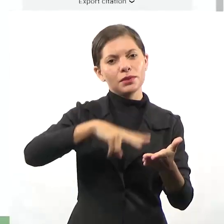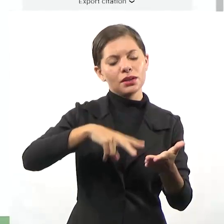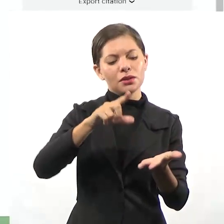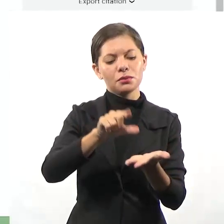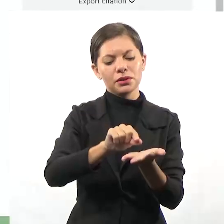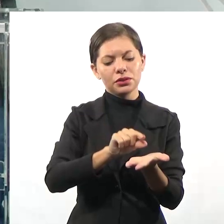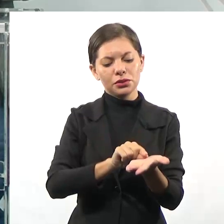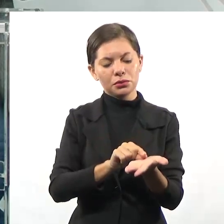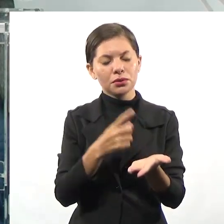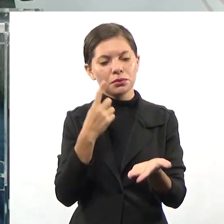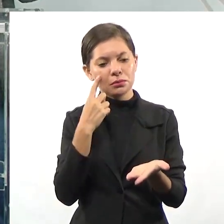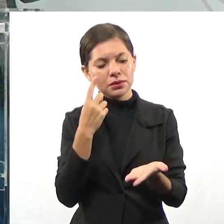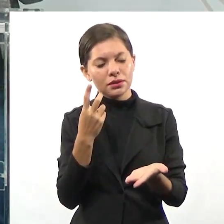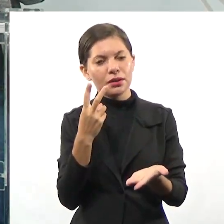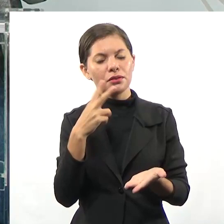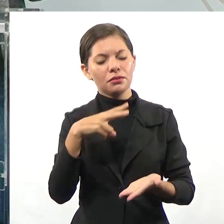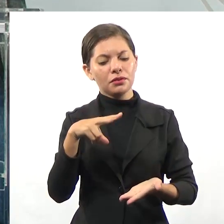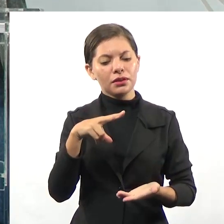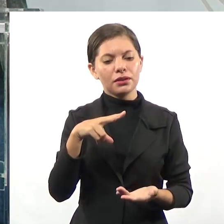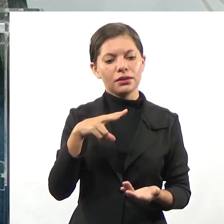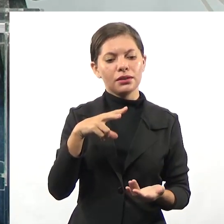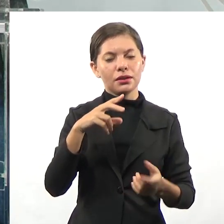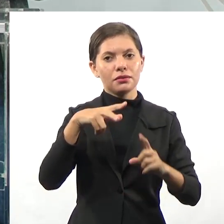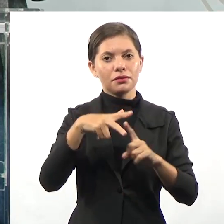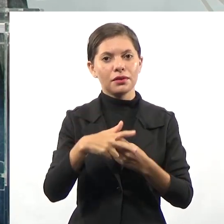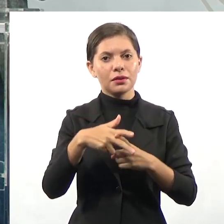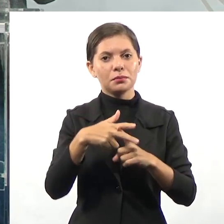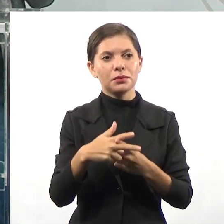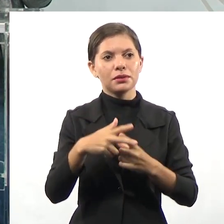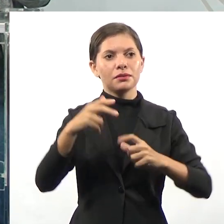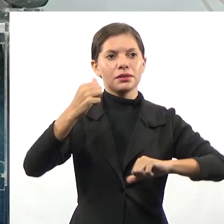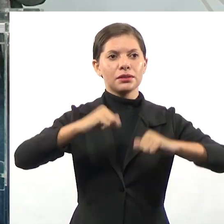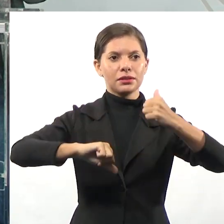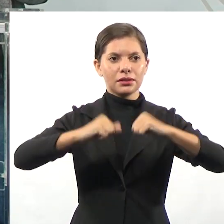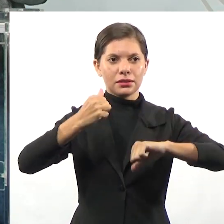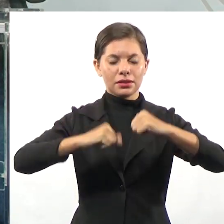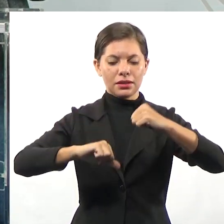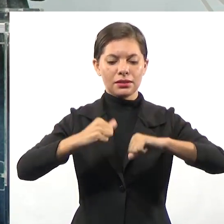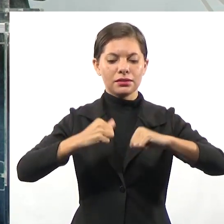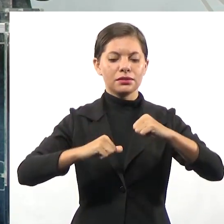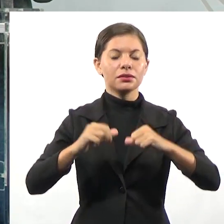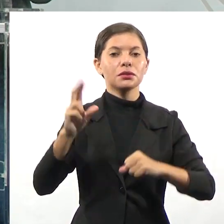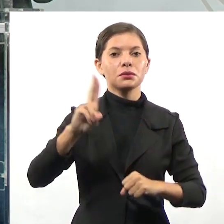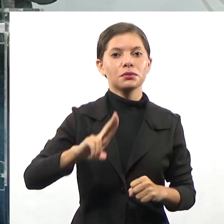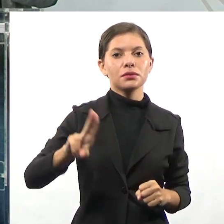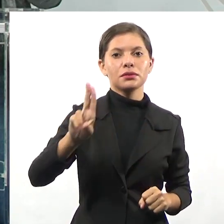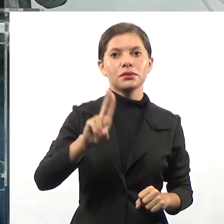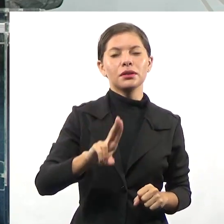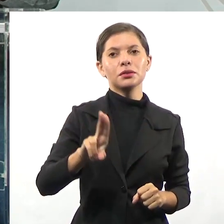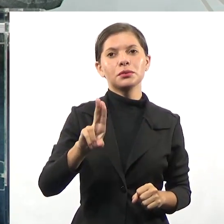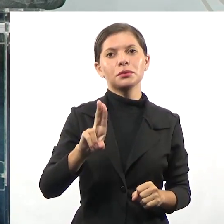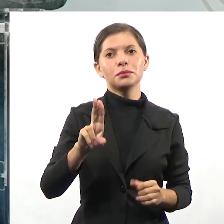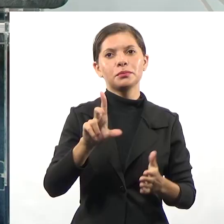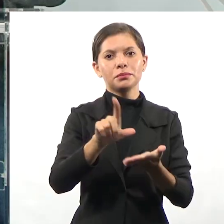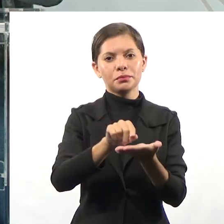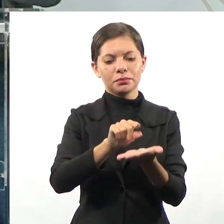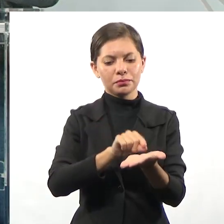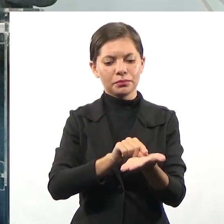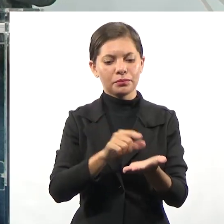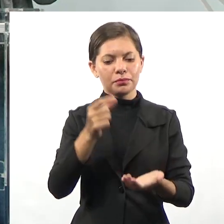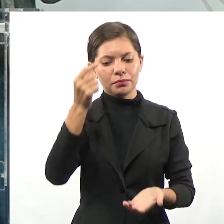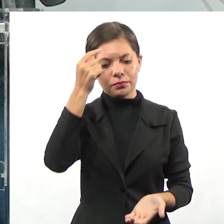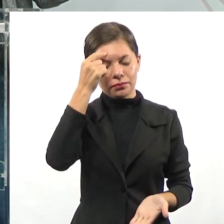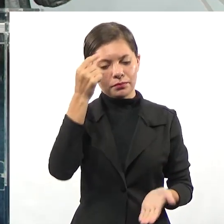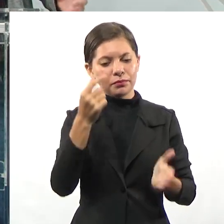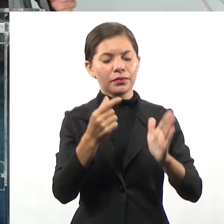análise utilizando o recurso de inteligência artificial sobre como que os artigos foram organizados, qual a relação entre os autores, ou qual